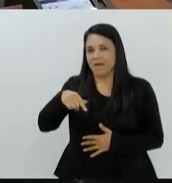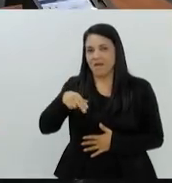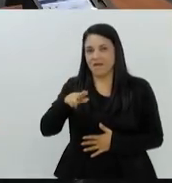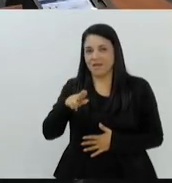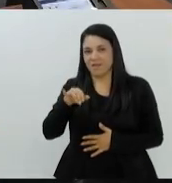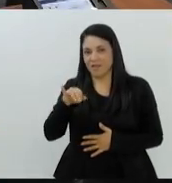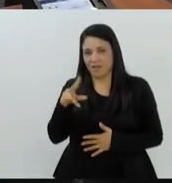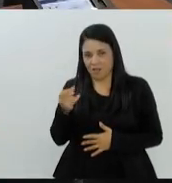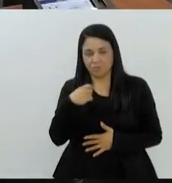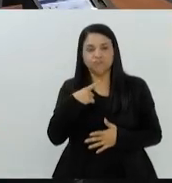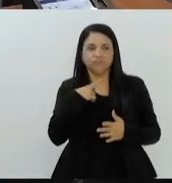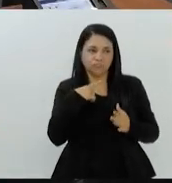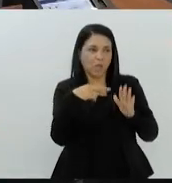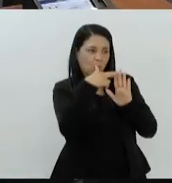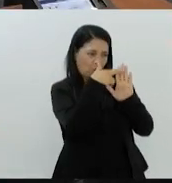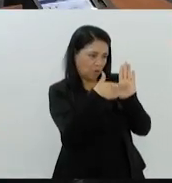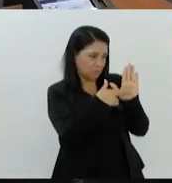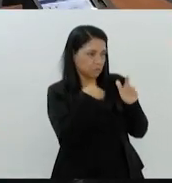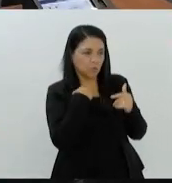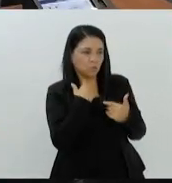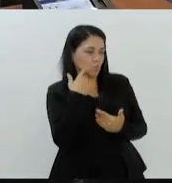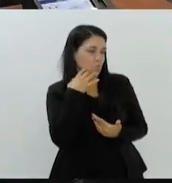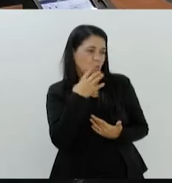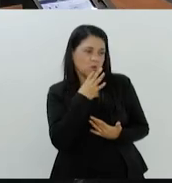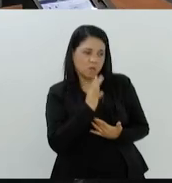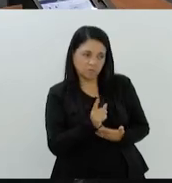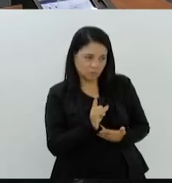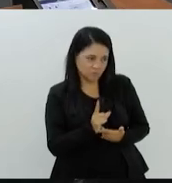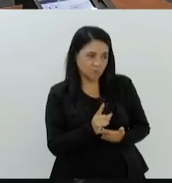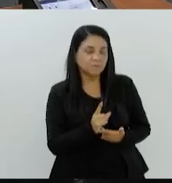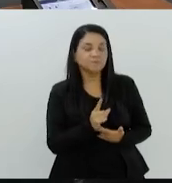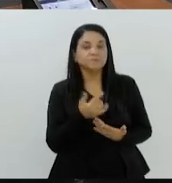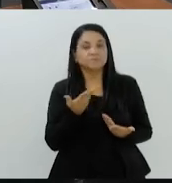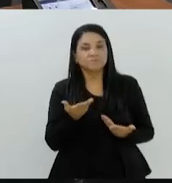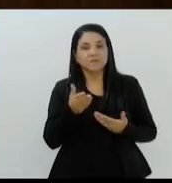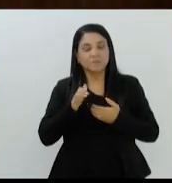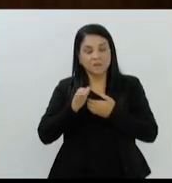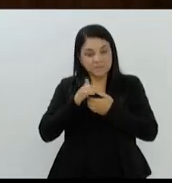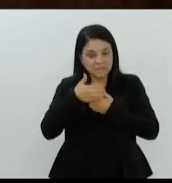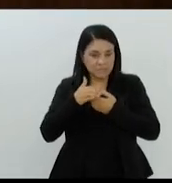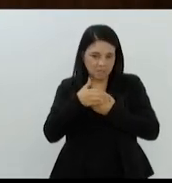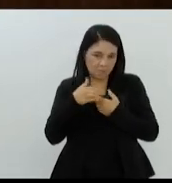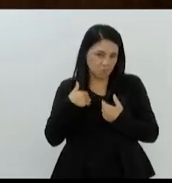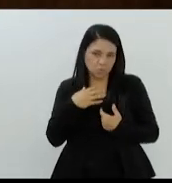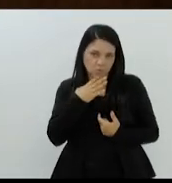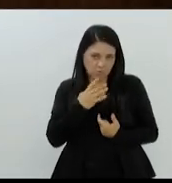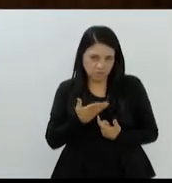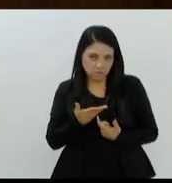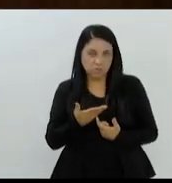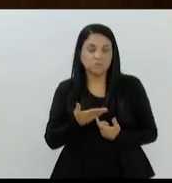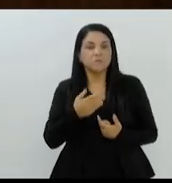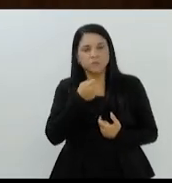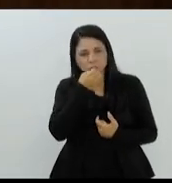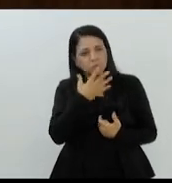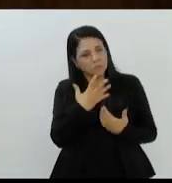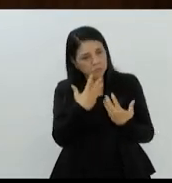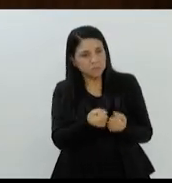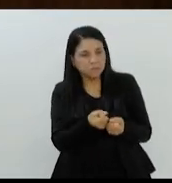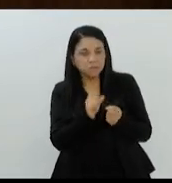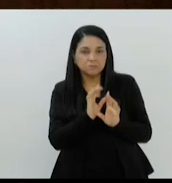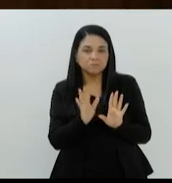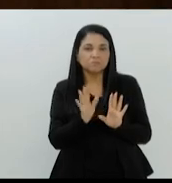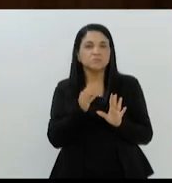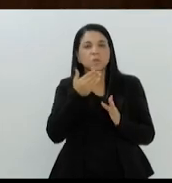algum regulamento que eu não estou atualizado, não. Como não estava atualizado para esse termo, e que tudo bem. Mas eu quero pedir, então,